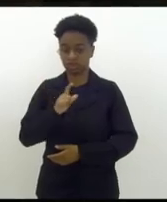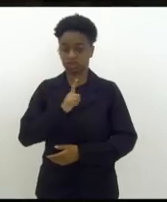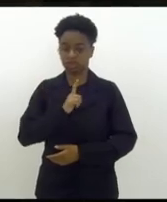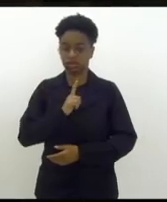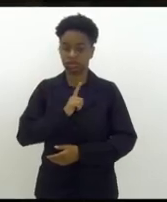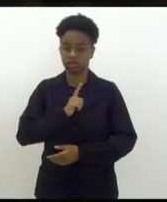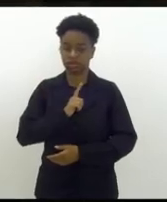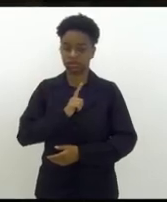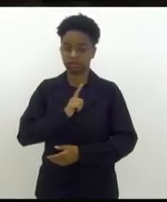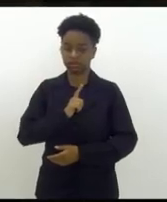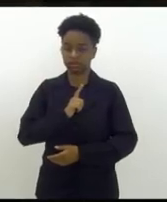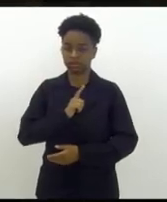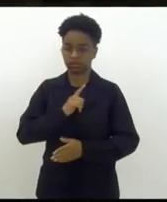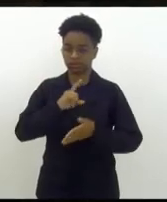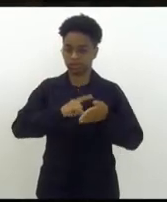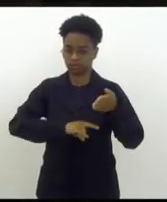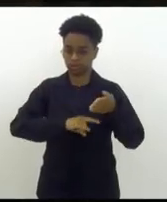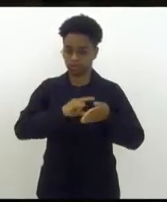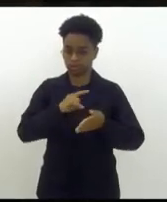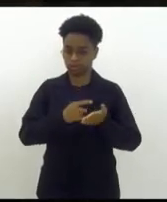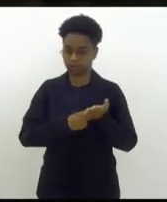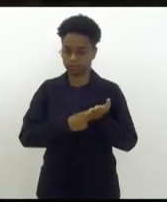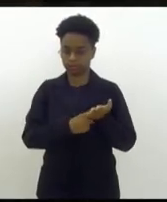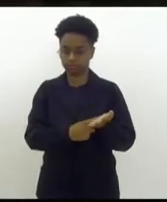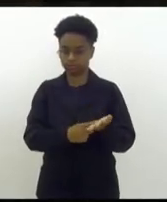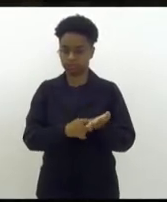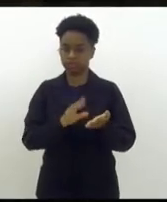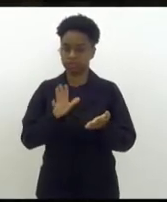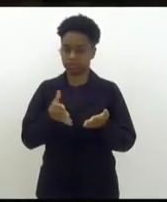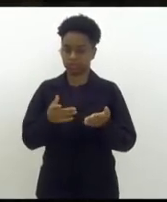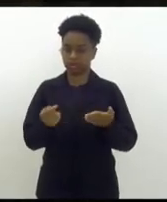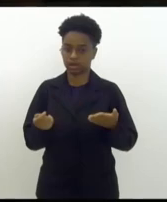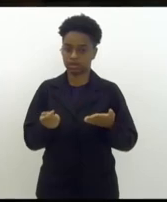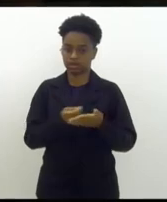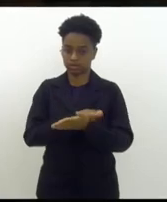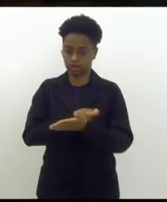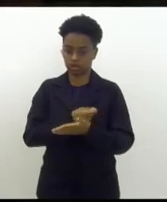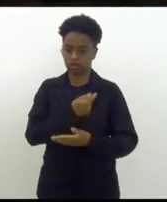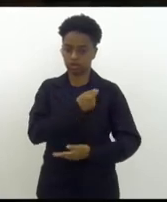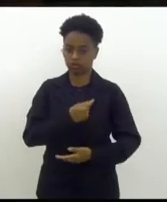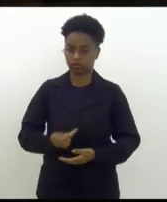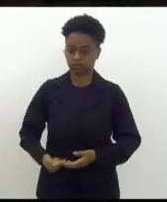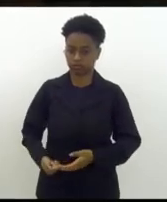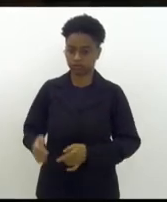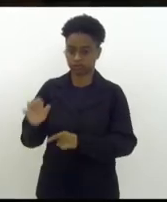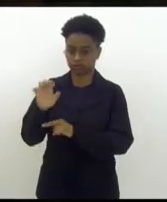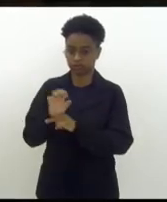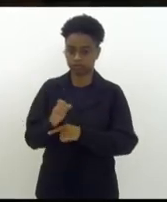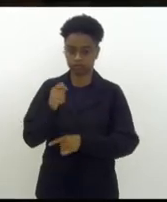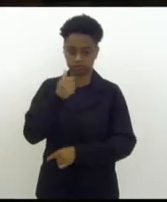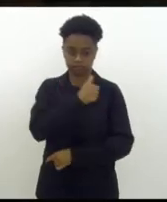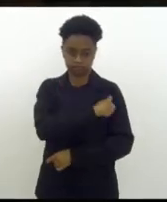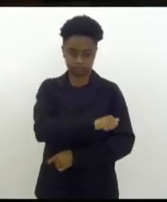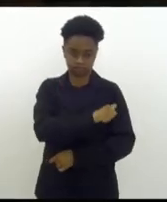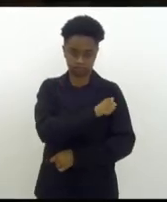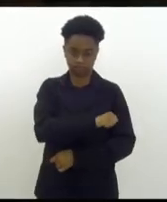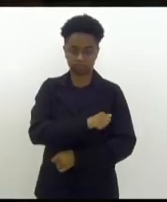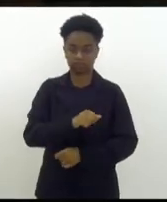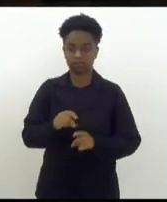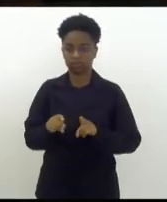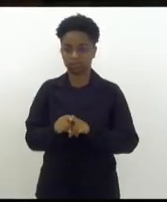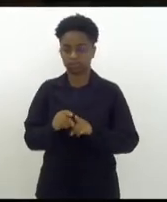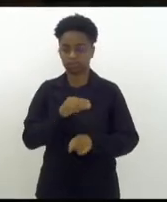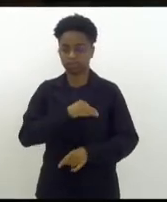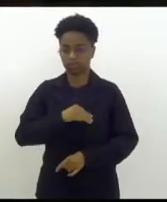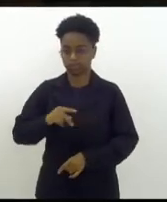um termo de compromisso assinado pelo Governo do Estado do Rio de Janeiro o ministério